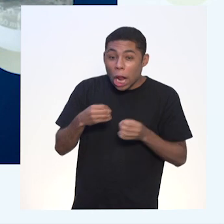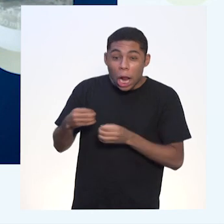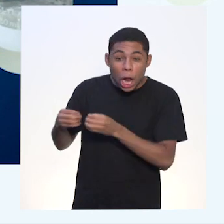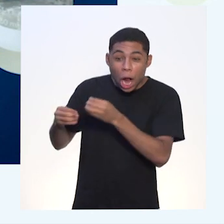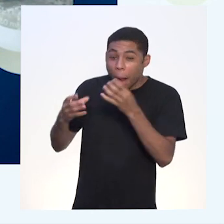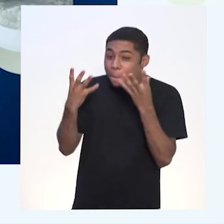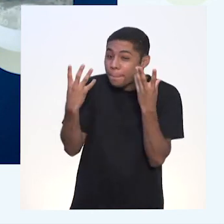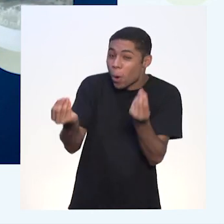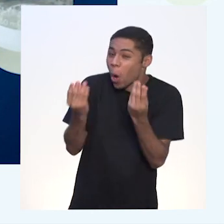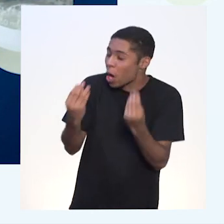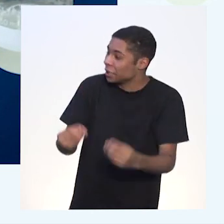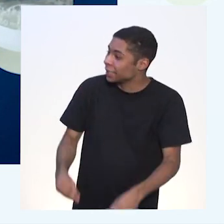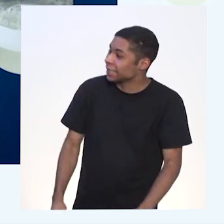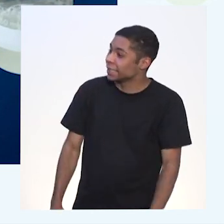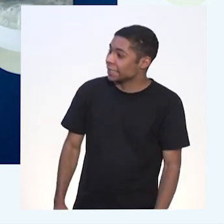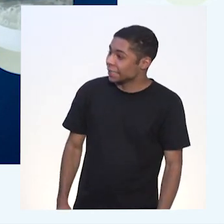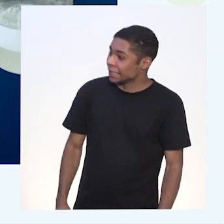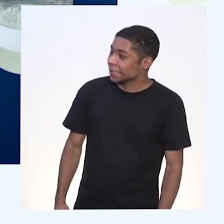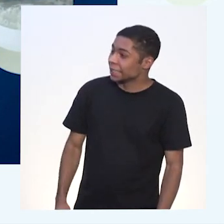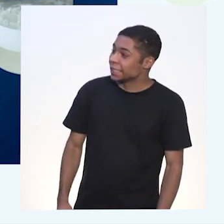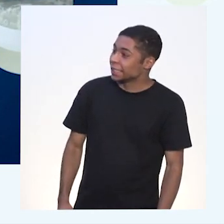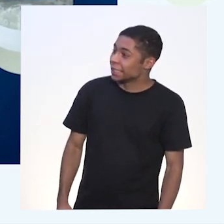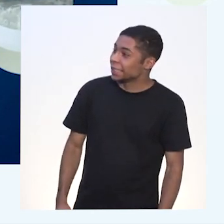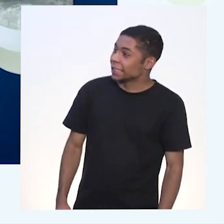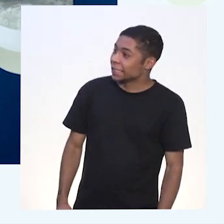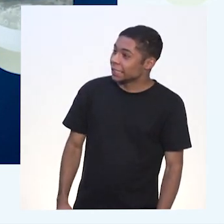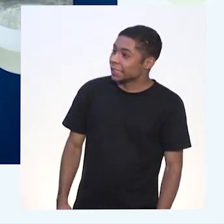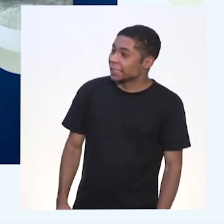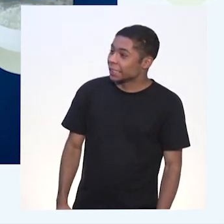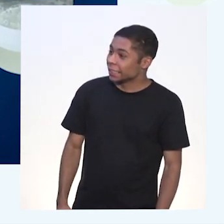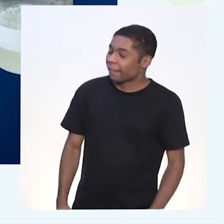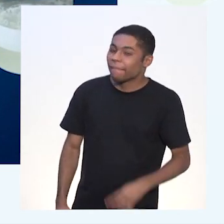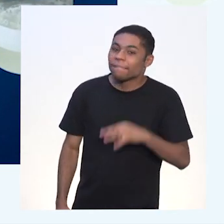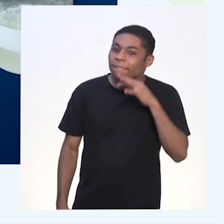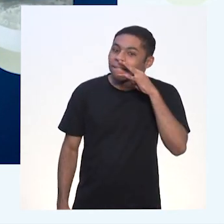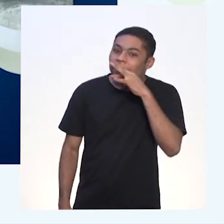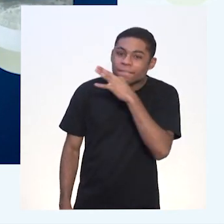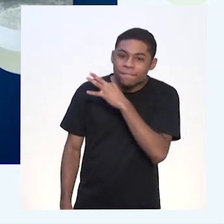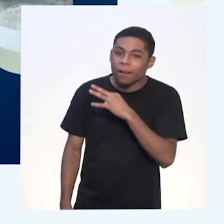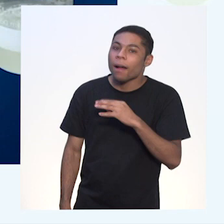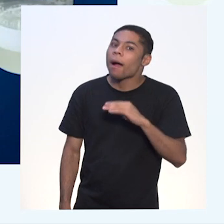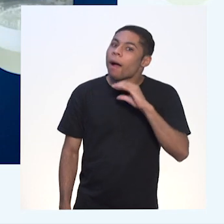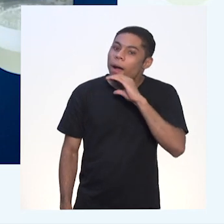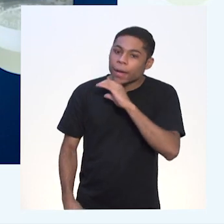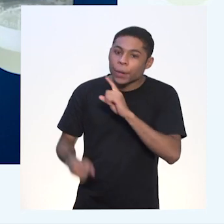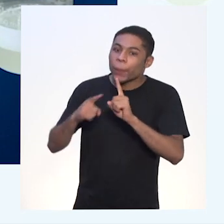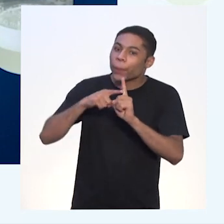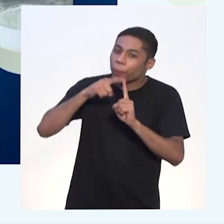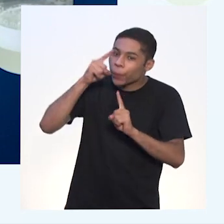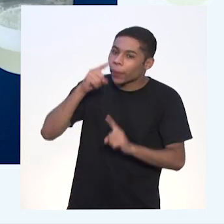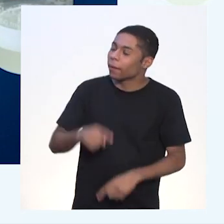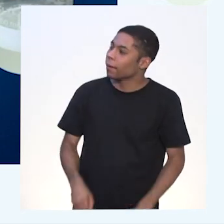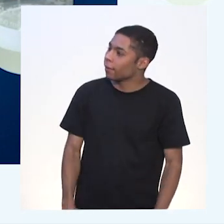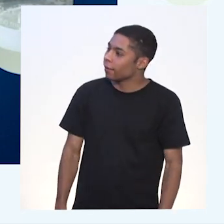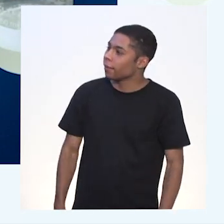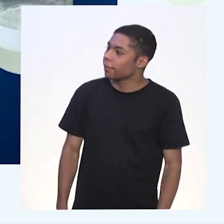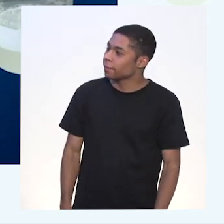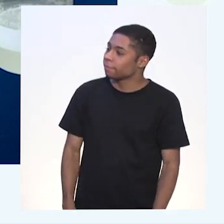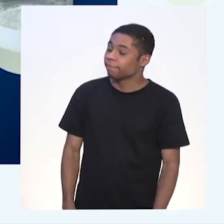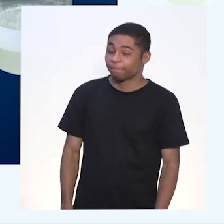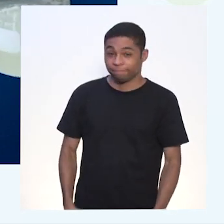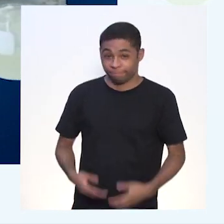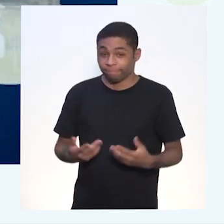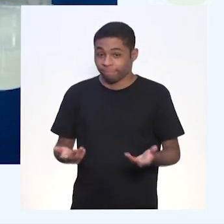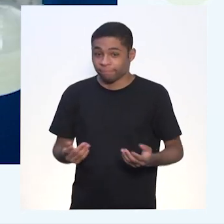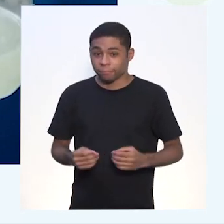que tem Que tá indo rapidinho, muitas né? bolhas aparecendo, né? Isso é evidência da reação tá em tempos diferentes aí, né? Isso.